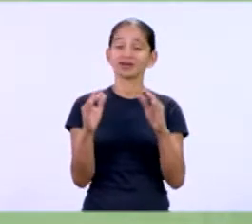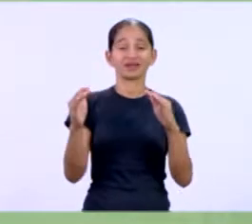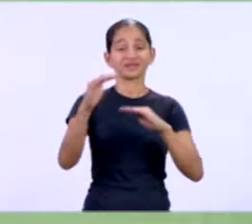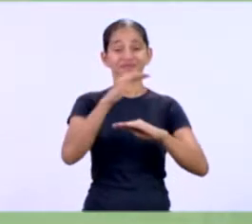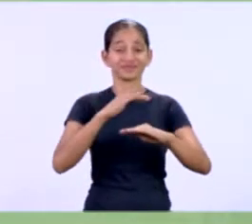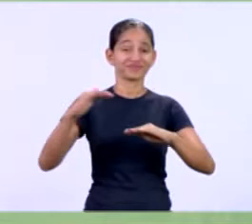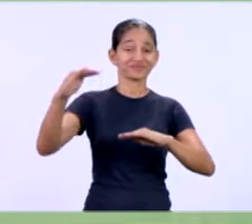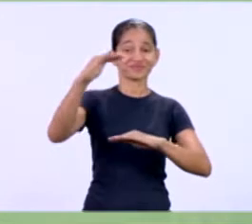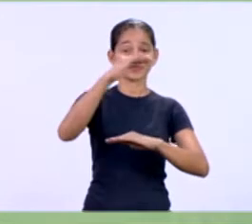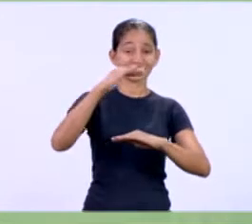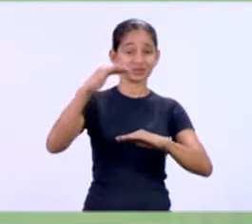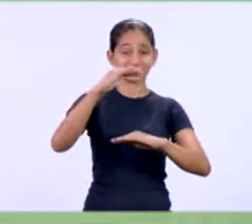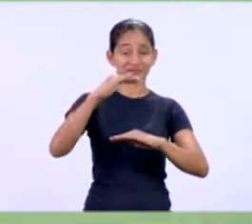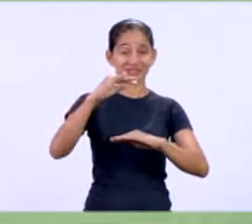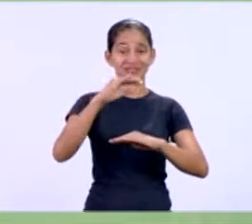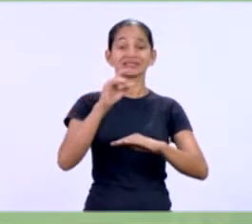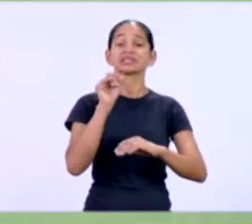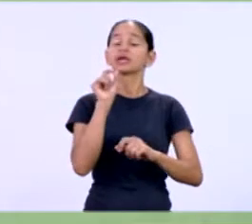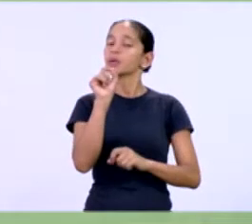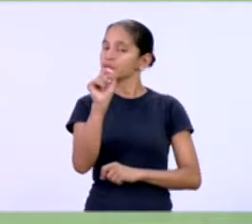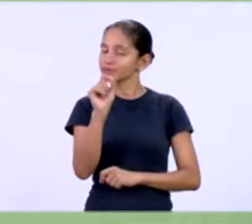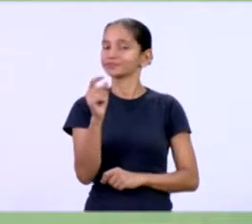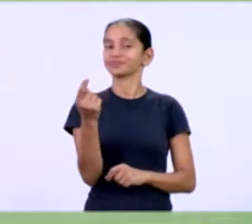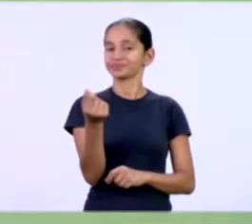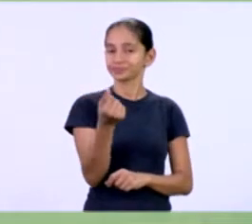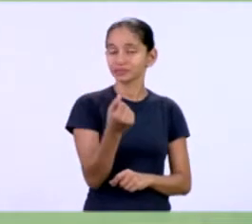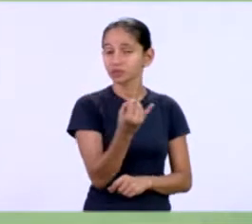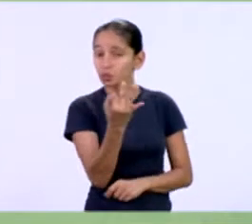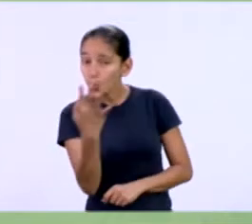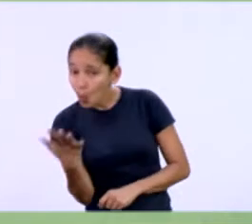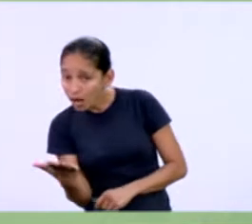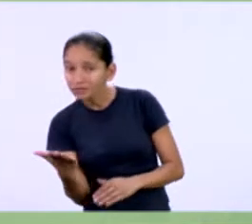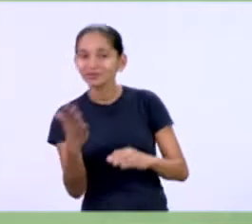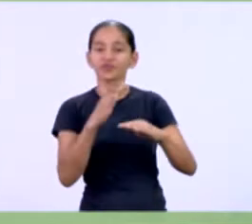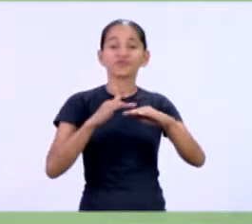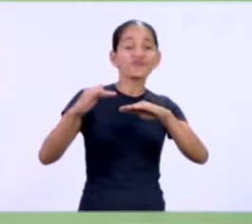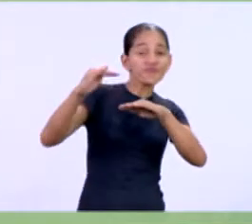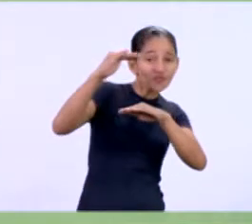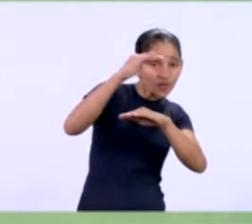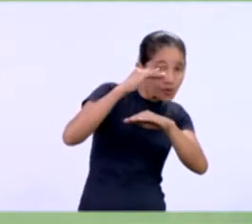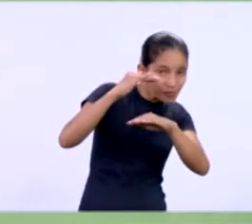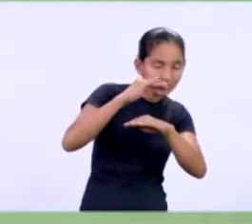formais. Vou repetir, formais.